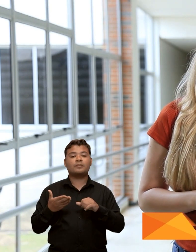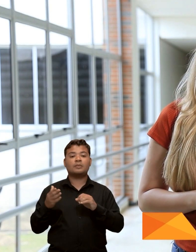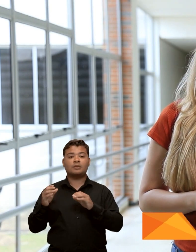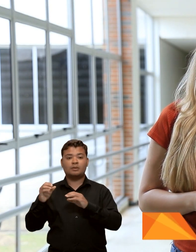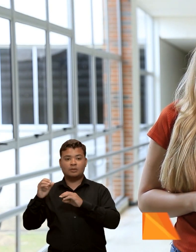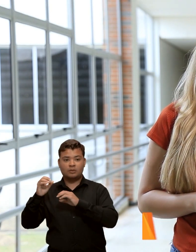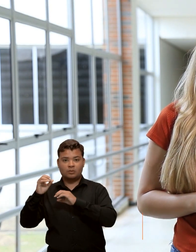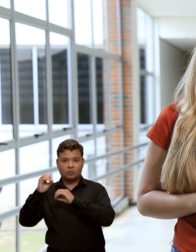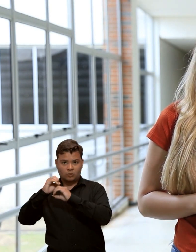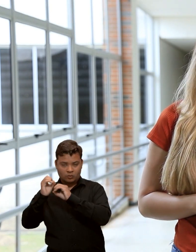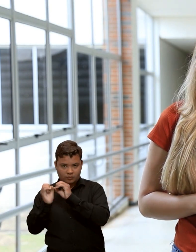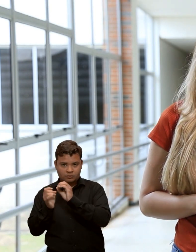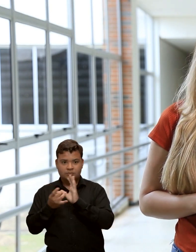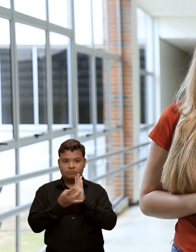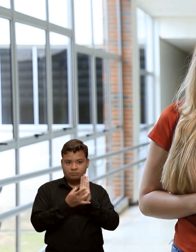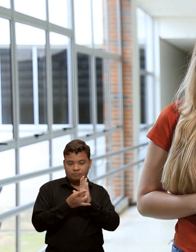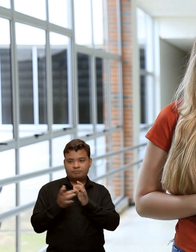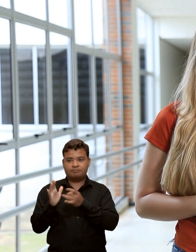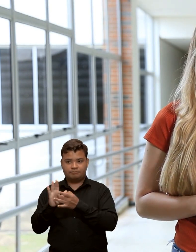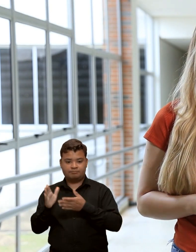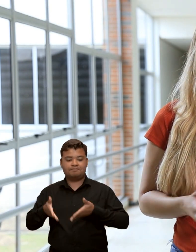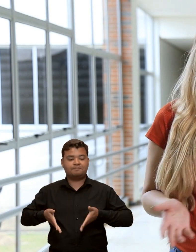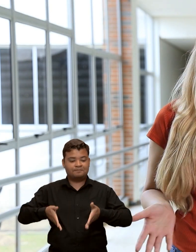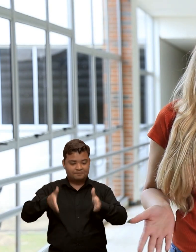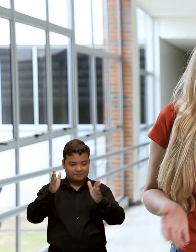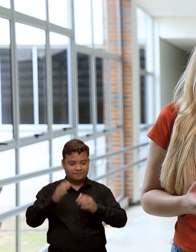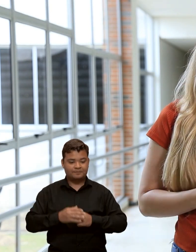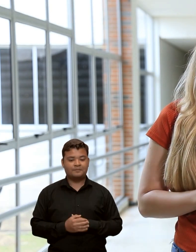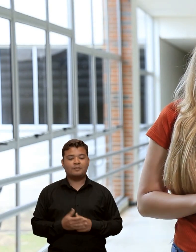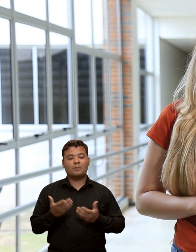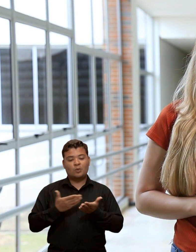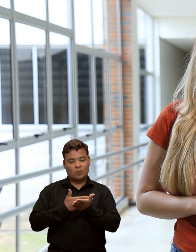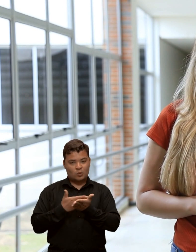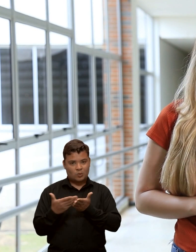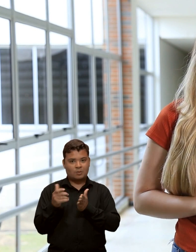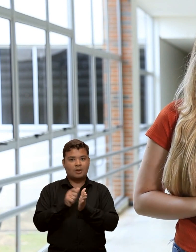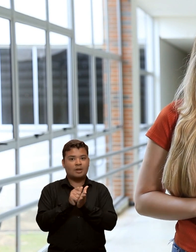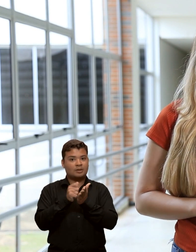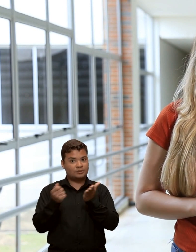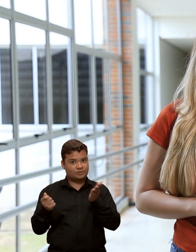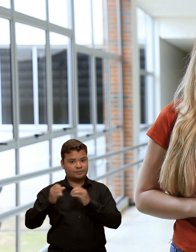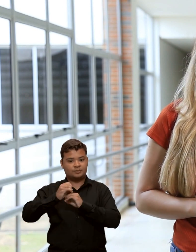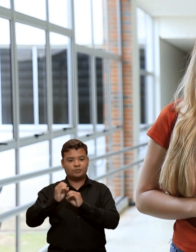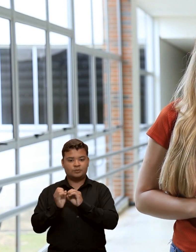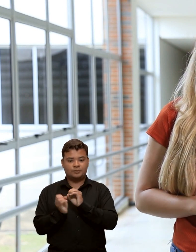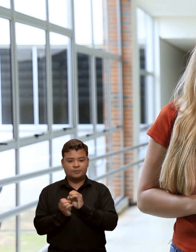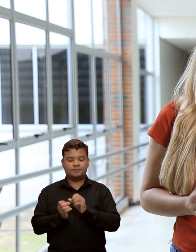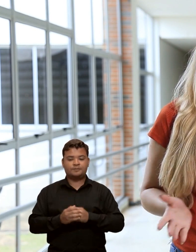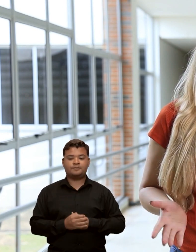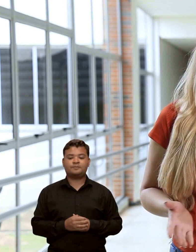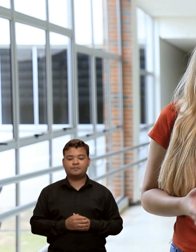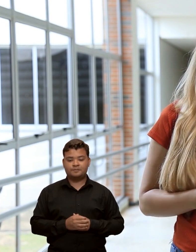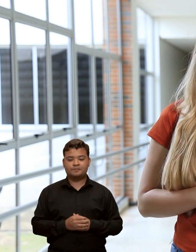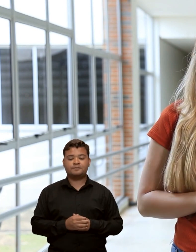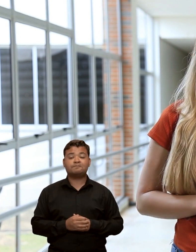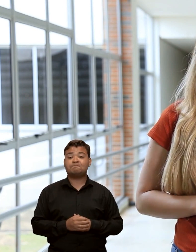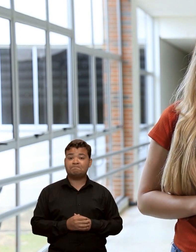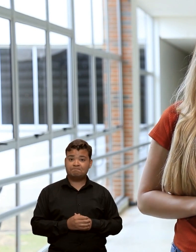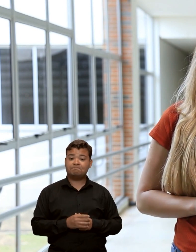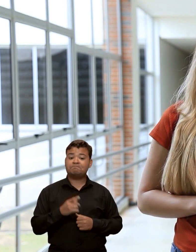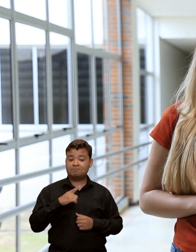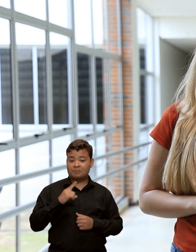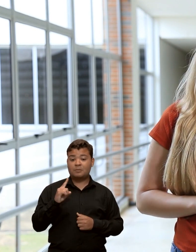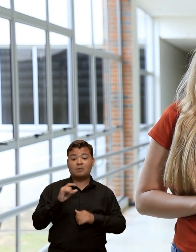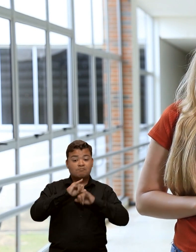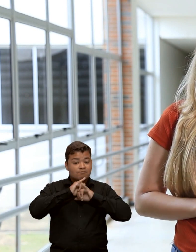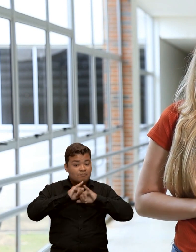da UFG com janelas de ambos os lados. E começa agora mais uma agenda UFG. Iniciamos com uma notícia boa